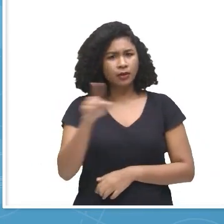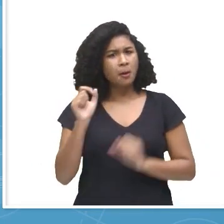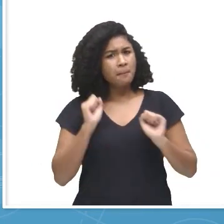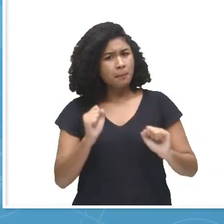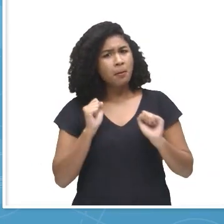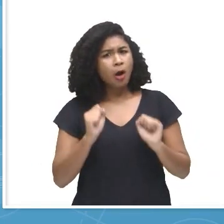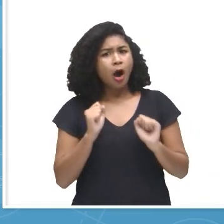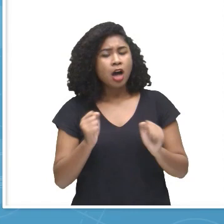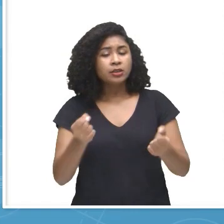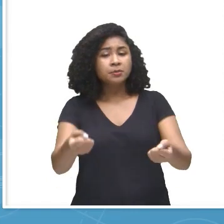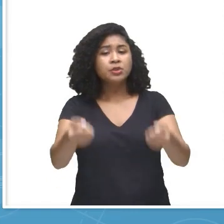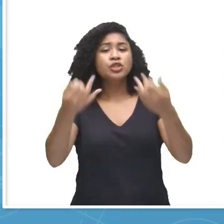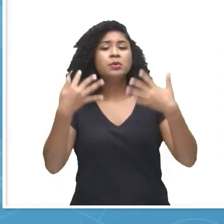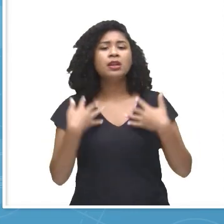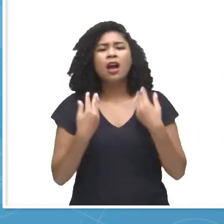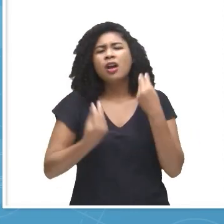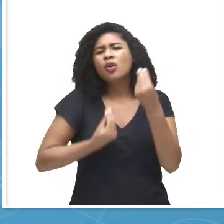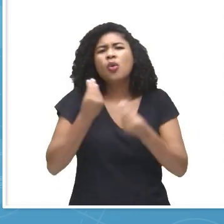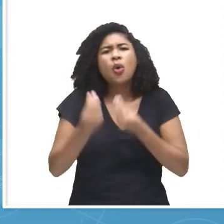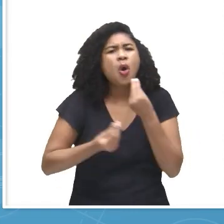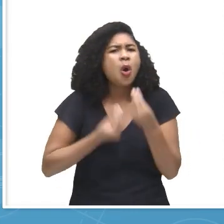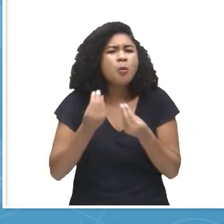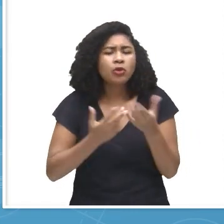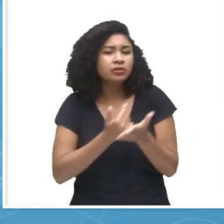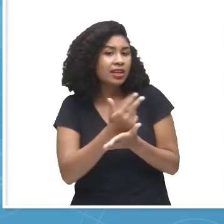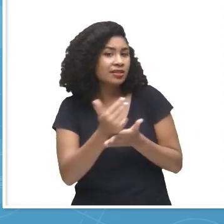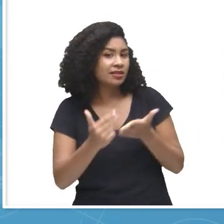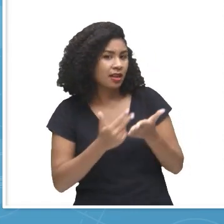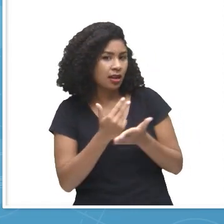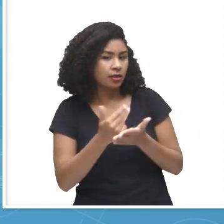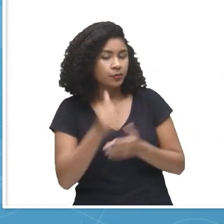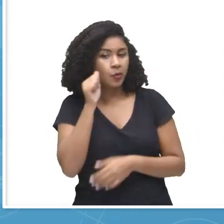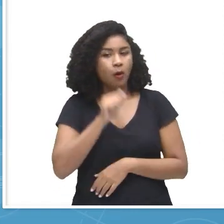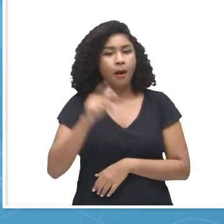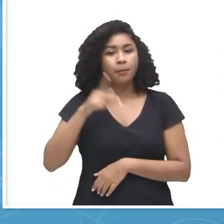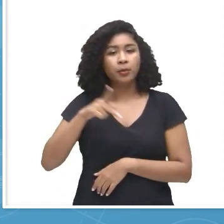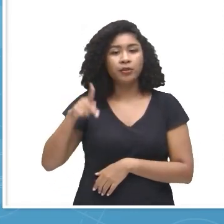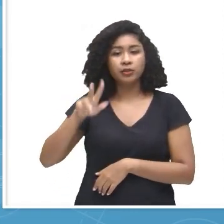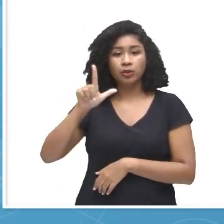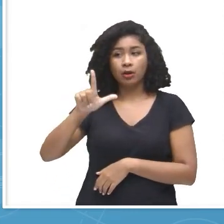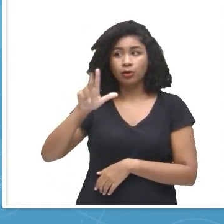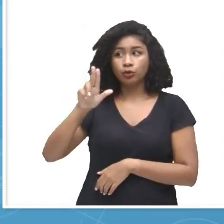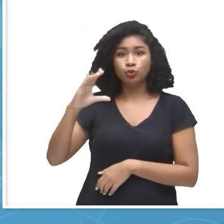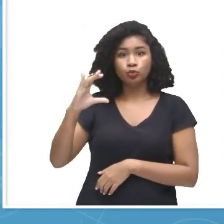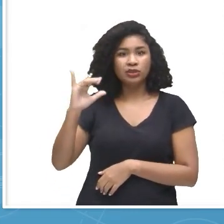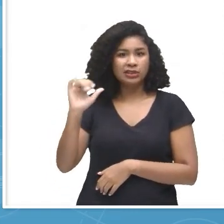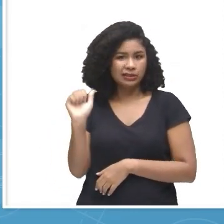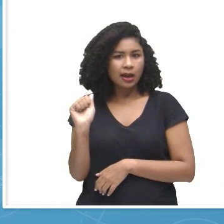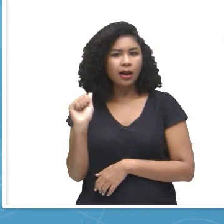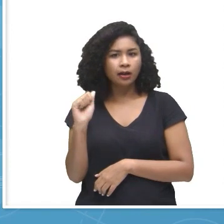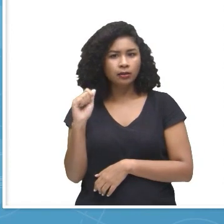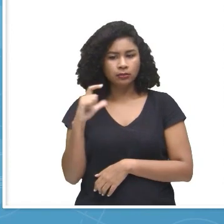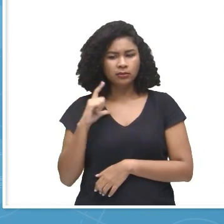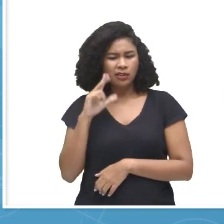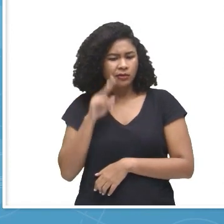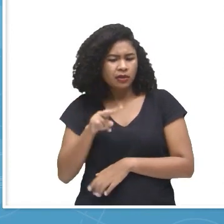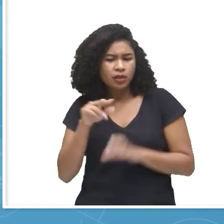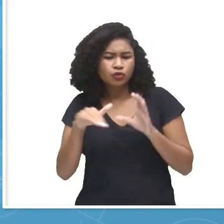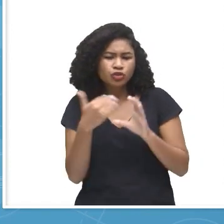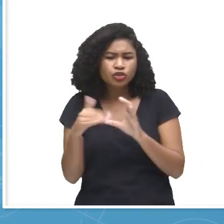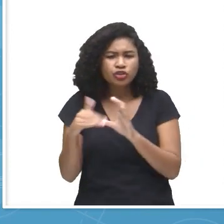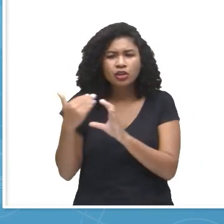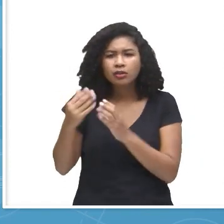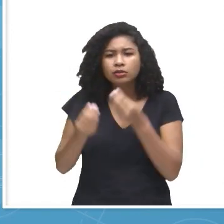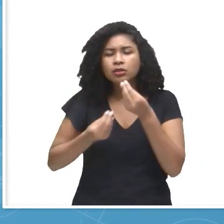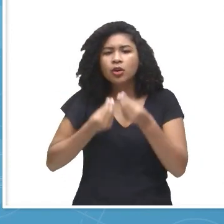gente, como que seria esse desenho de vocês? A professora Lúcia está acompanhando a gente no chat e ela está dando essas dicas. Ó, como é que vocês podem, que